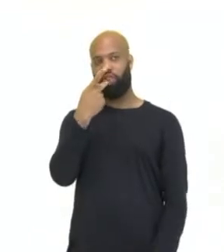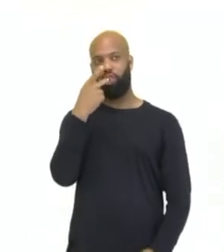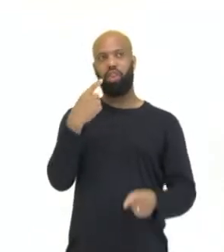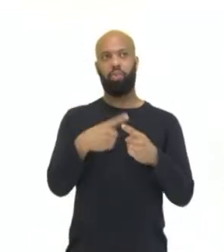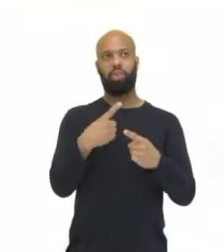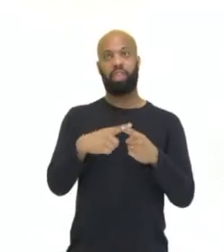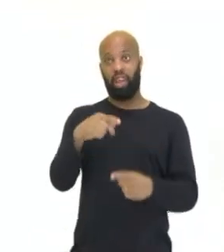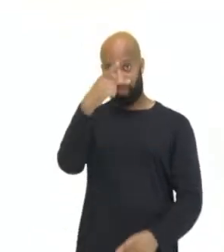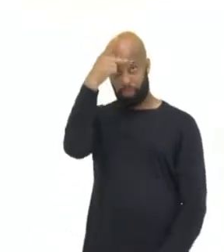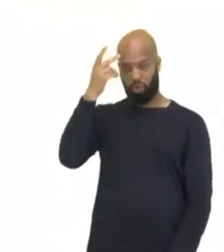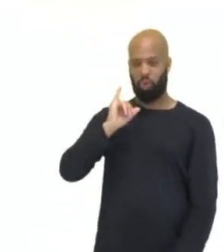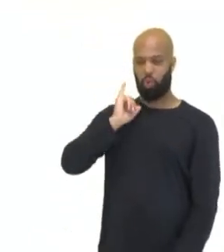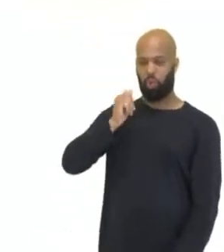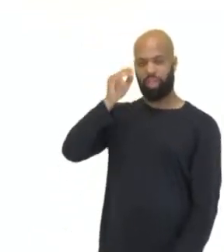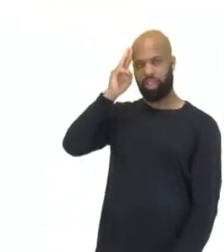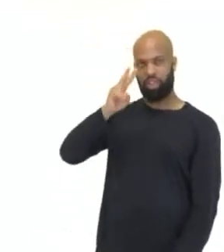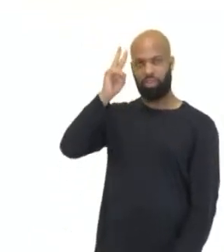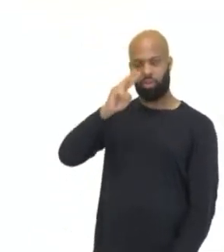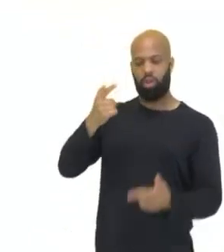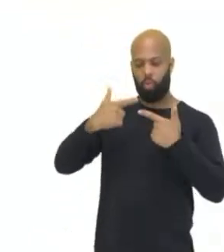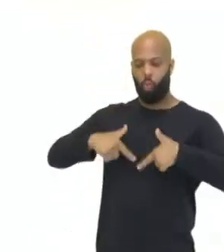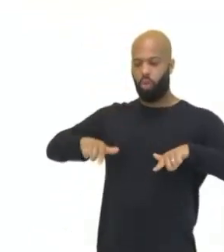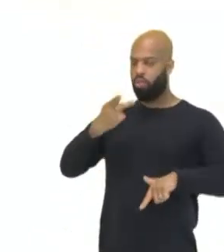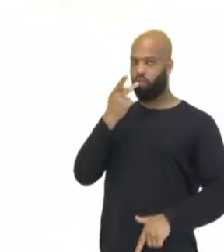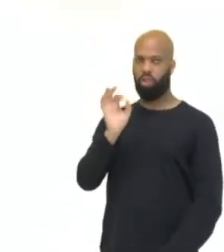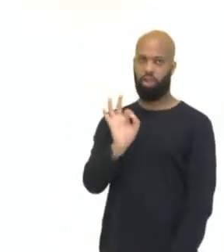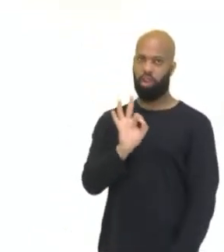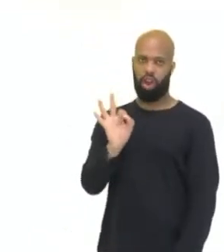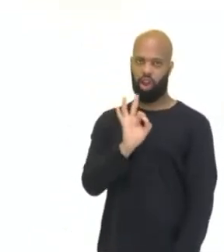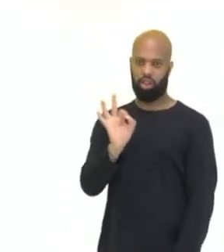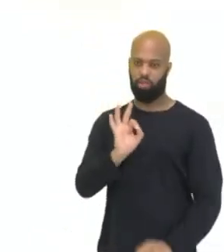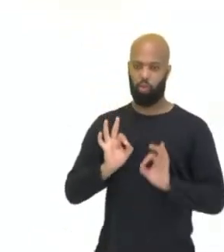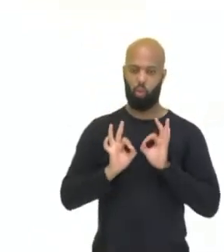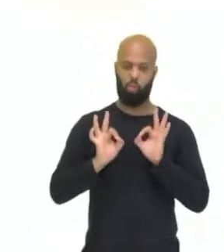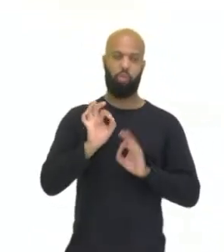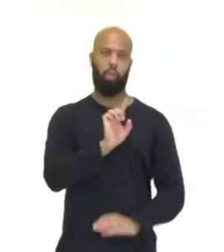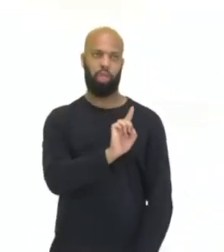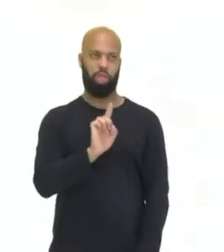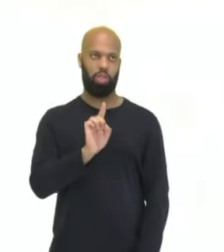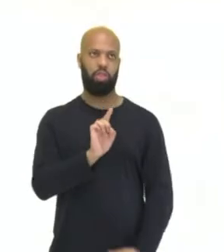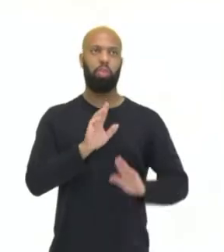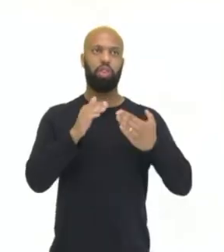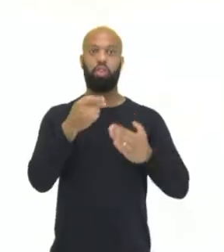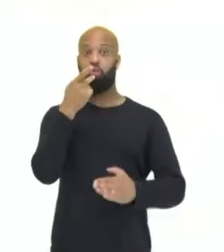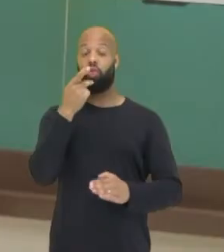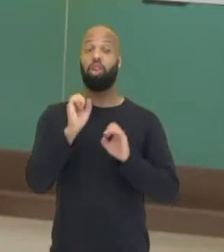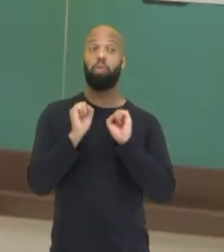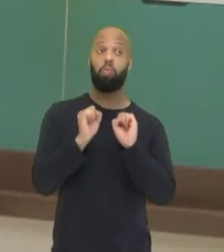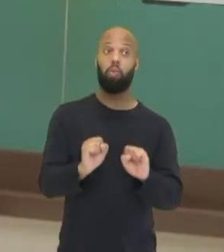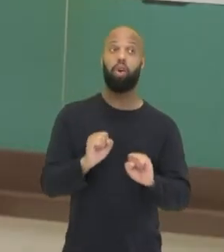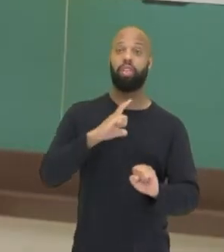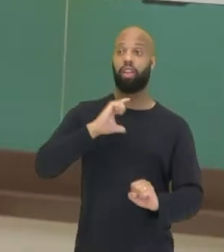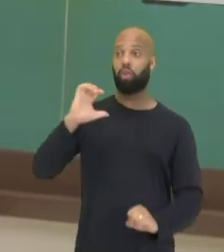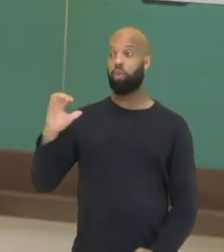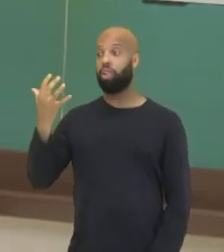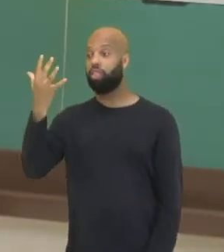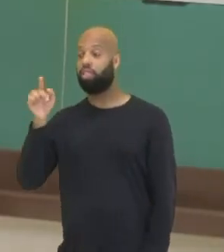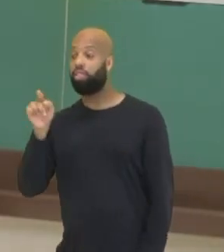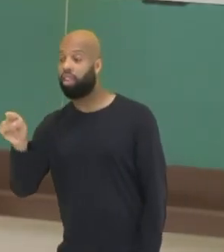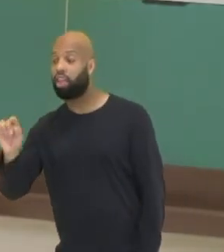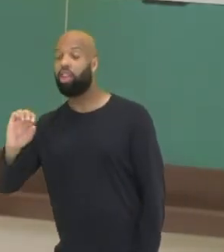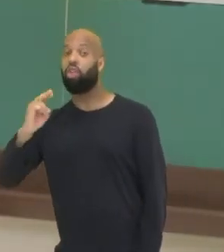contador do caos prefere se manter neutro e não confirmar. Então ele fala, ó, pode ter acontecido nesta